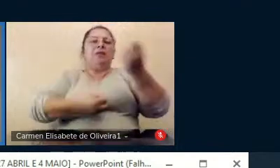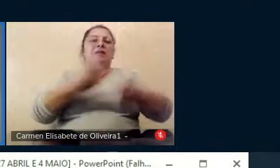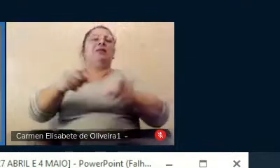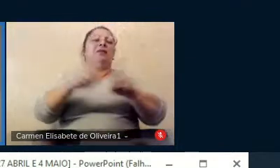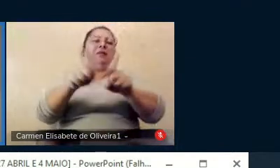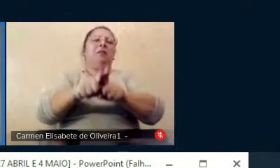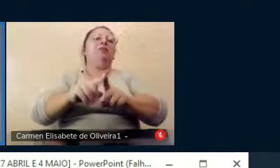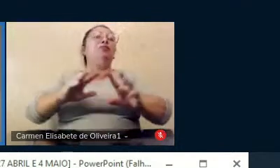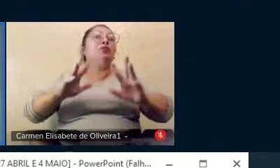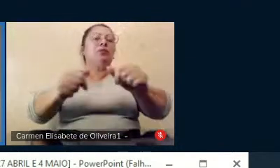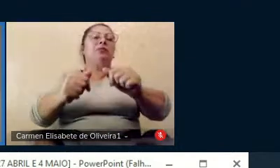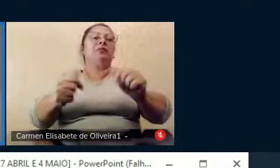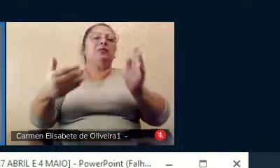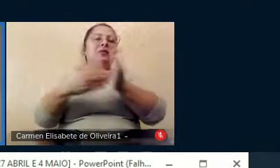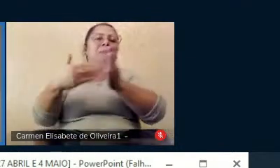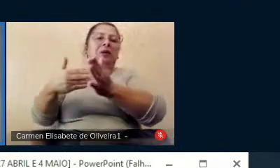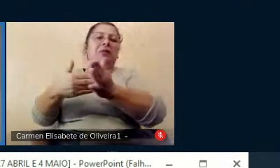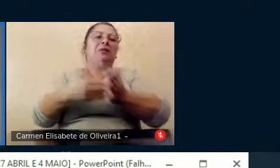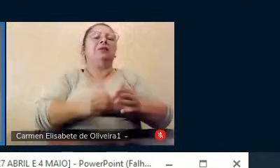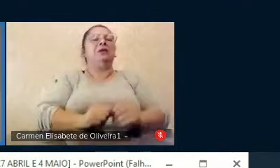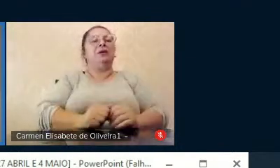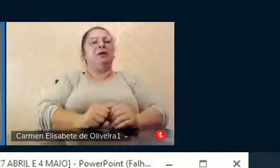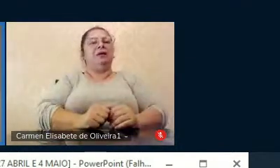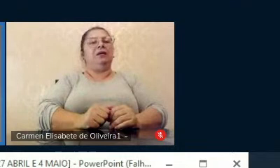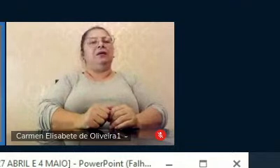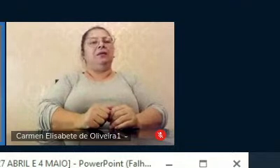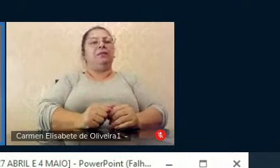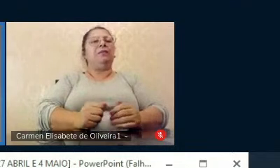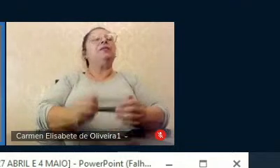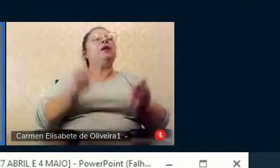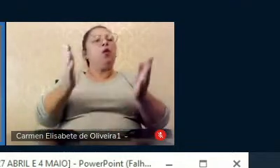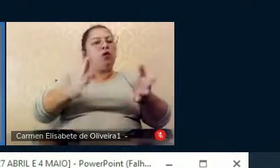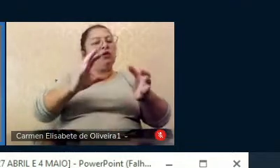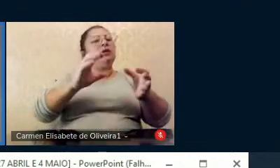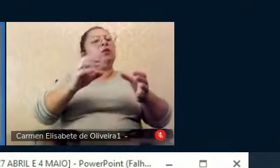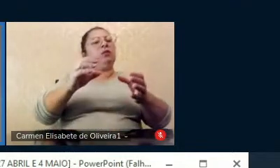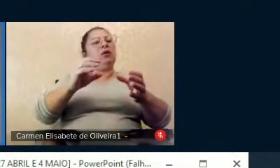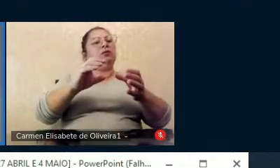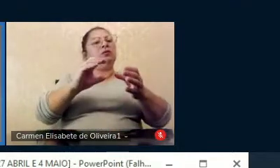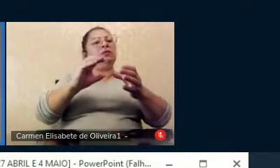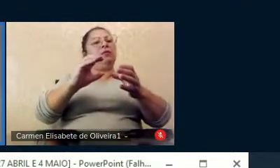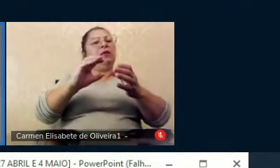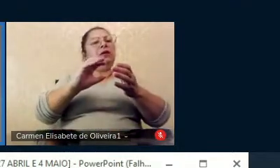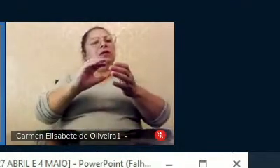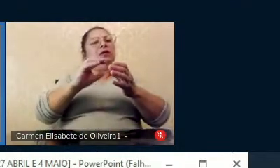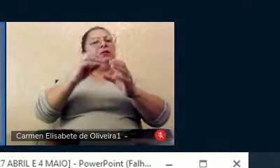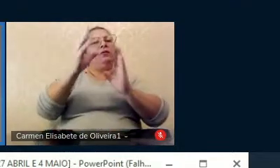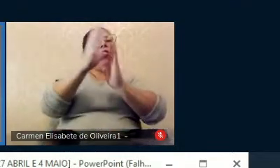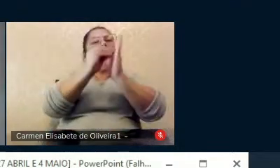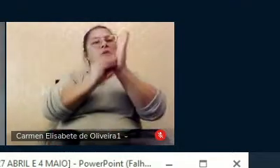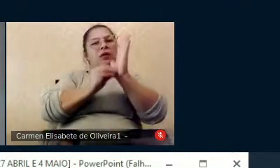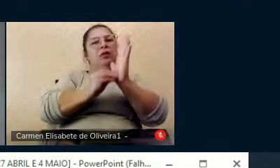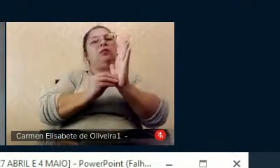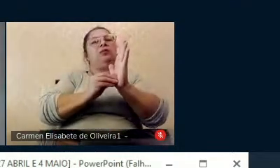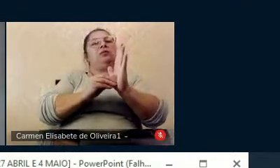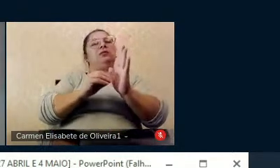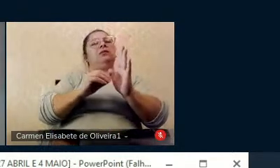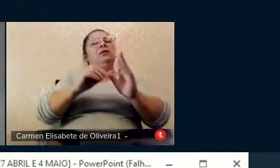delimitadas. Então esses são os conteúdos organizados para o módulo 2.